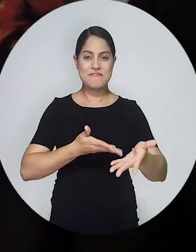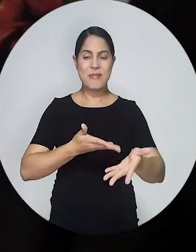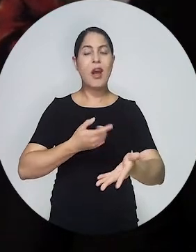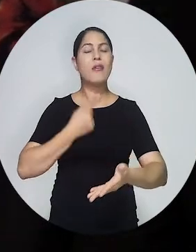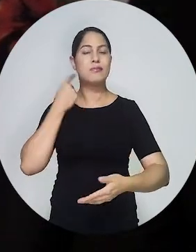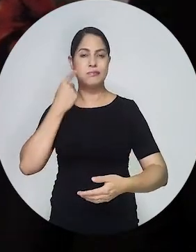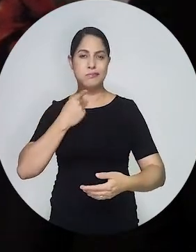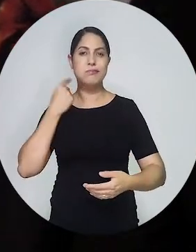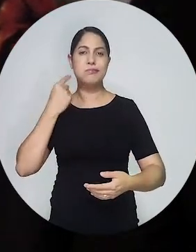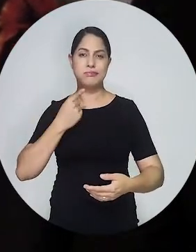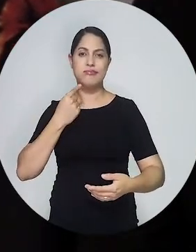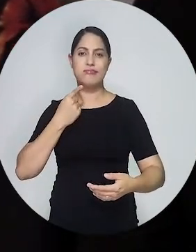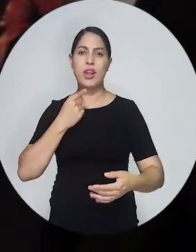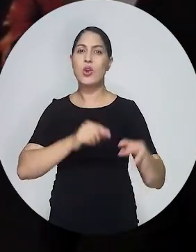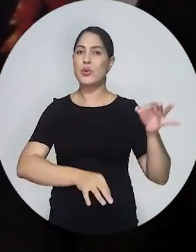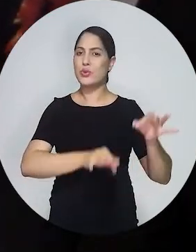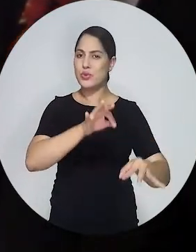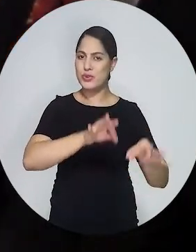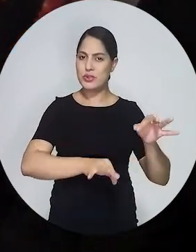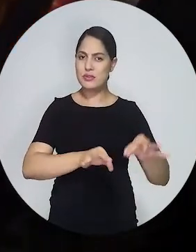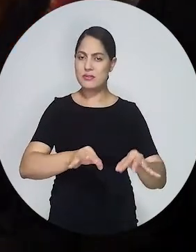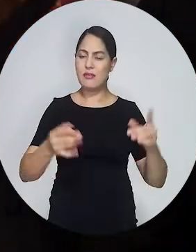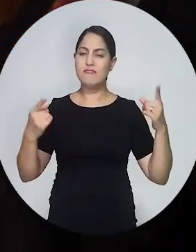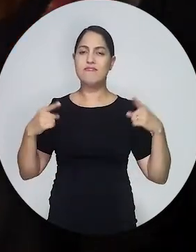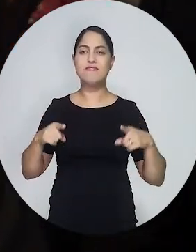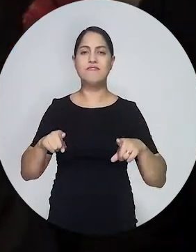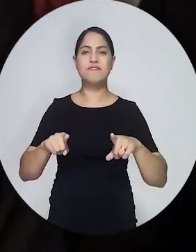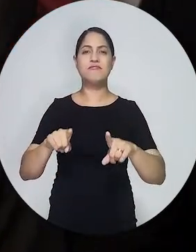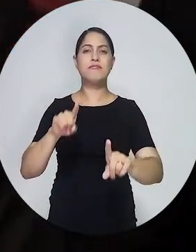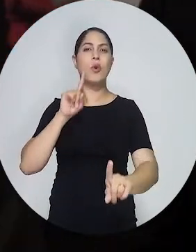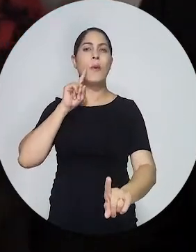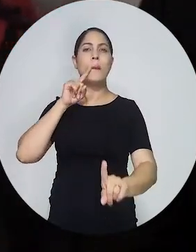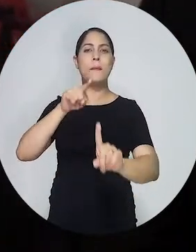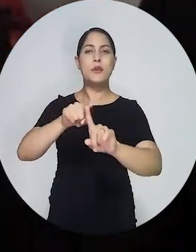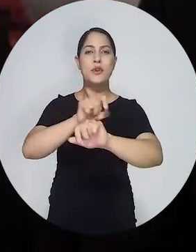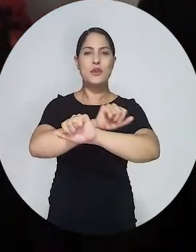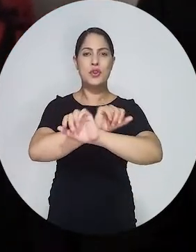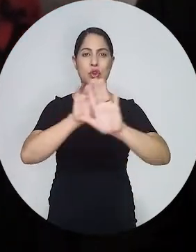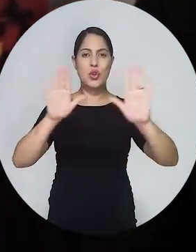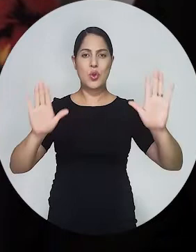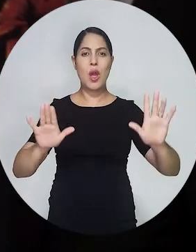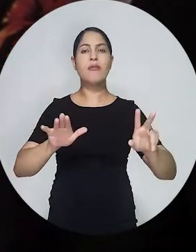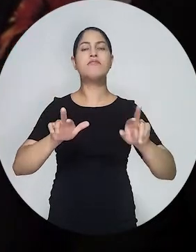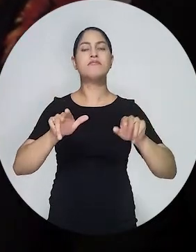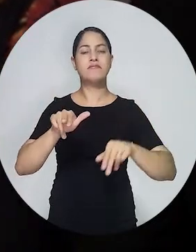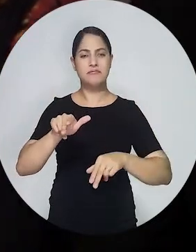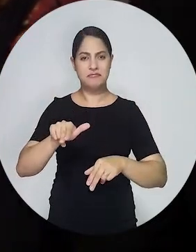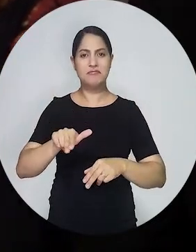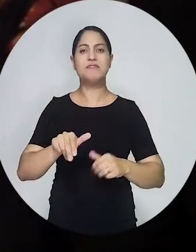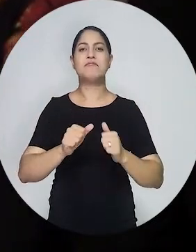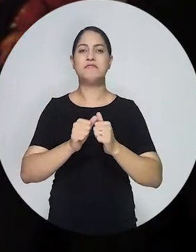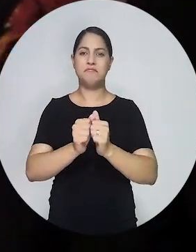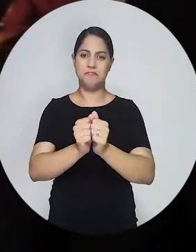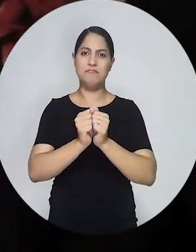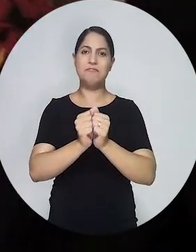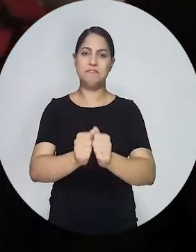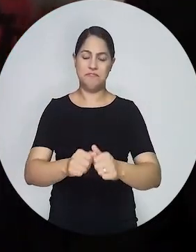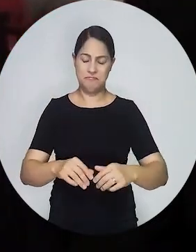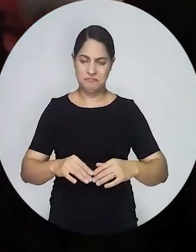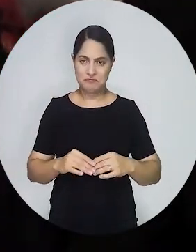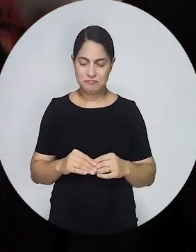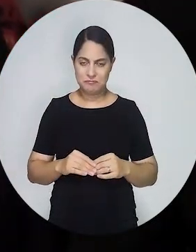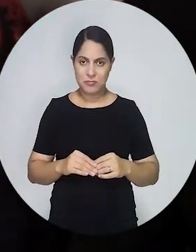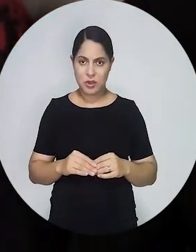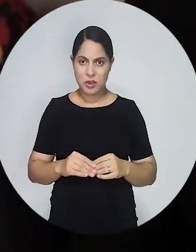social, a advocacia e a magistratura seguem a mesma direção como